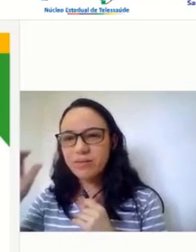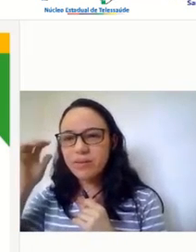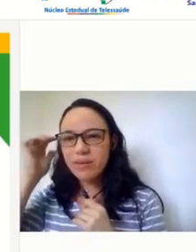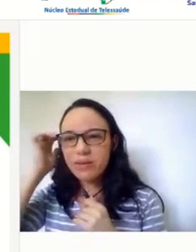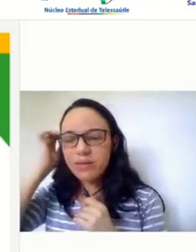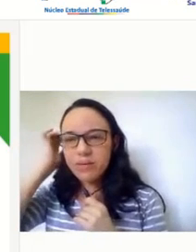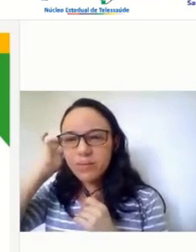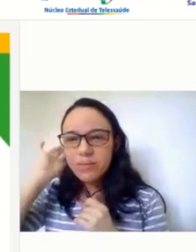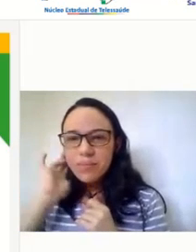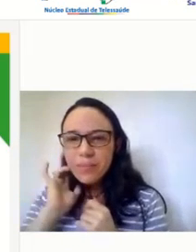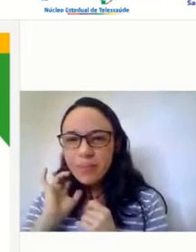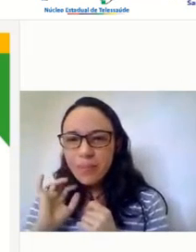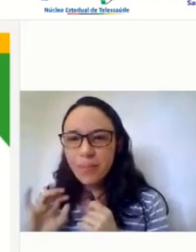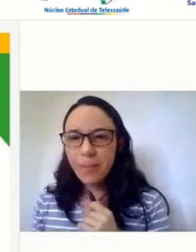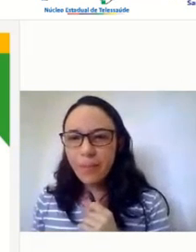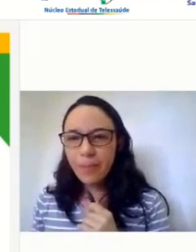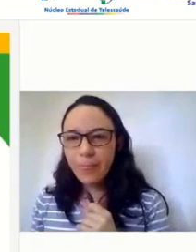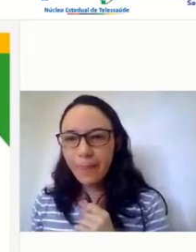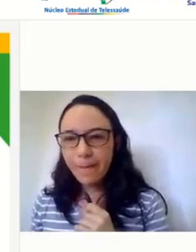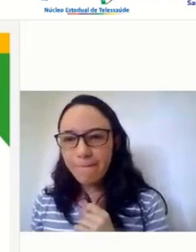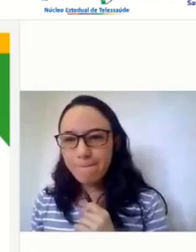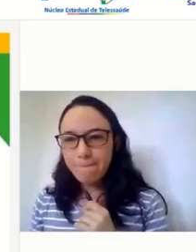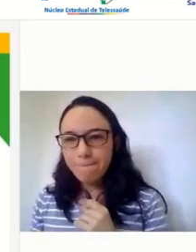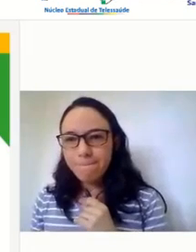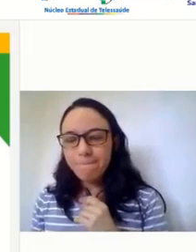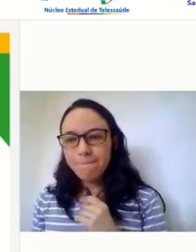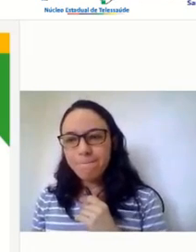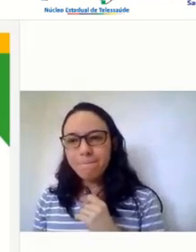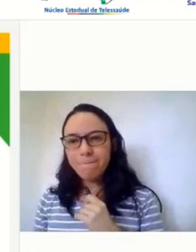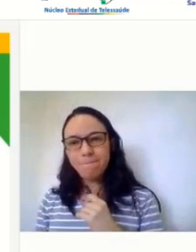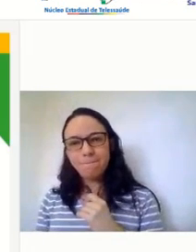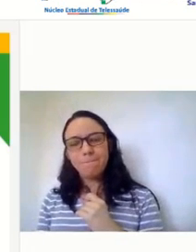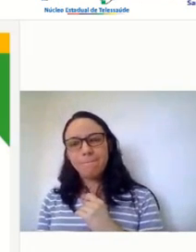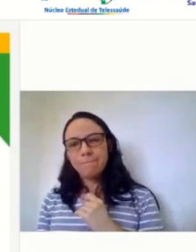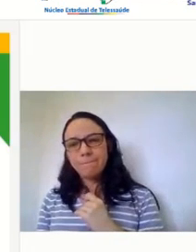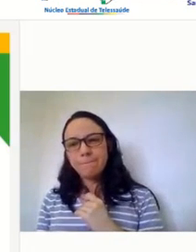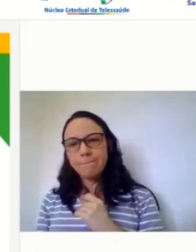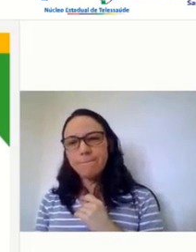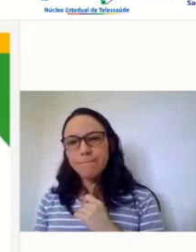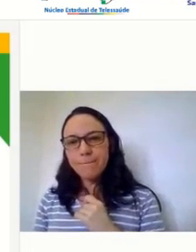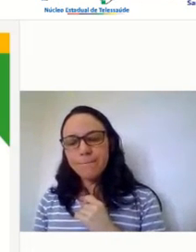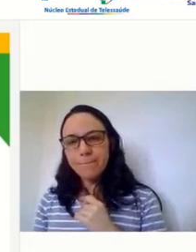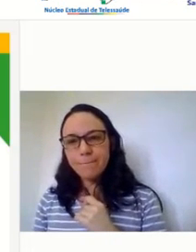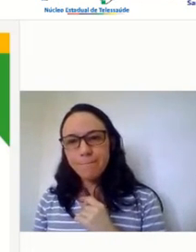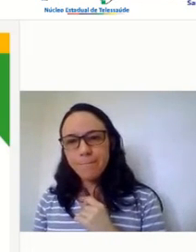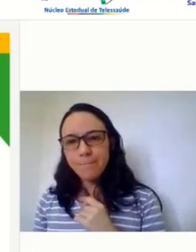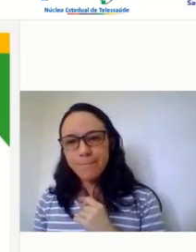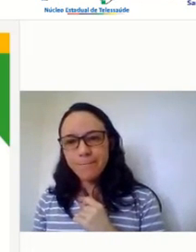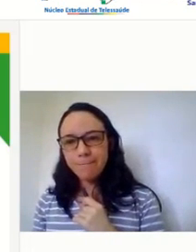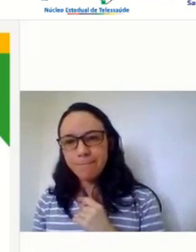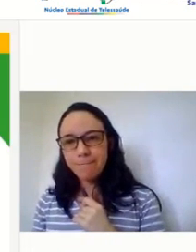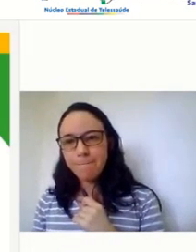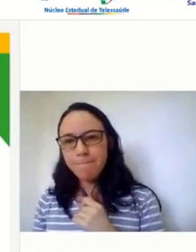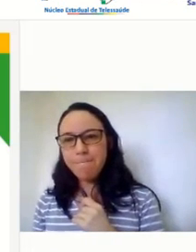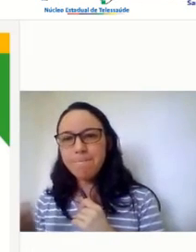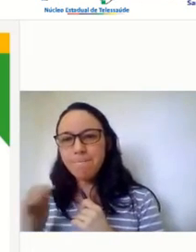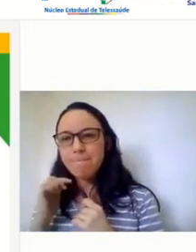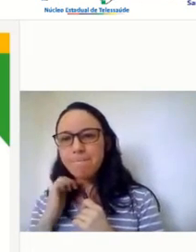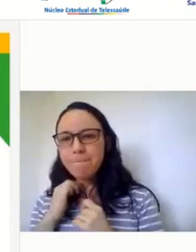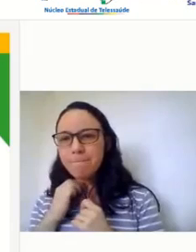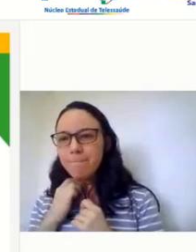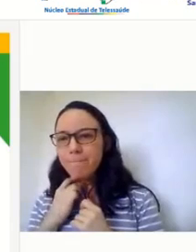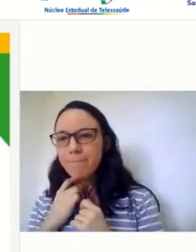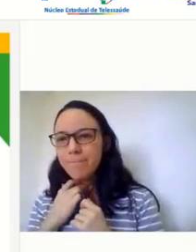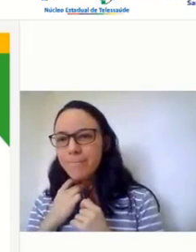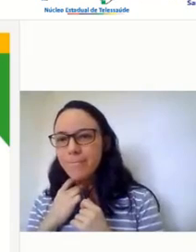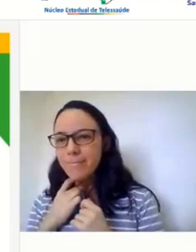aí eu cheguei aqui eu acho que é isso que tá dando com tipo de interferência teria como tu ficar no computador e